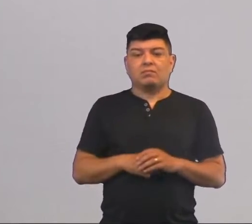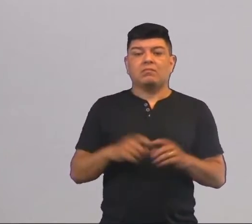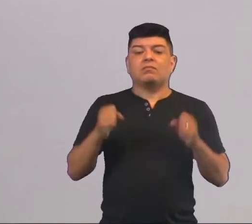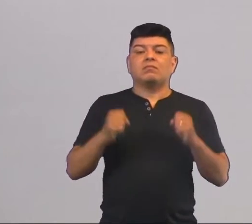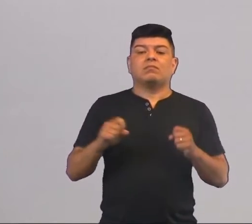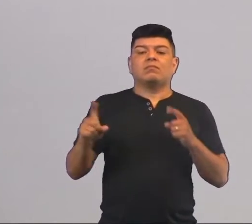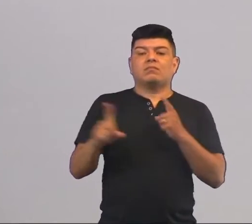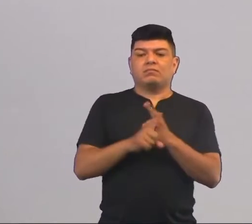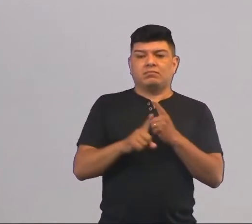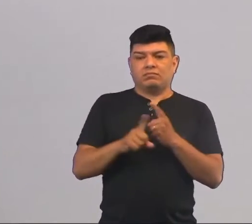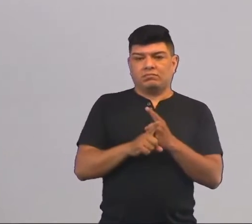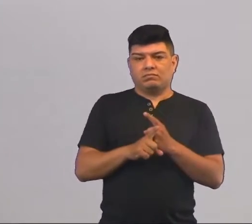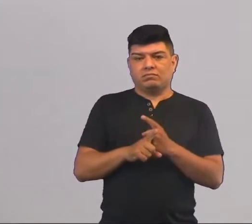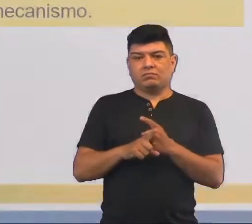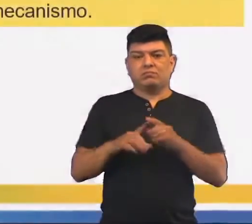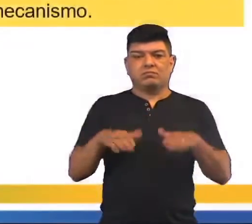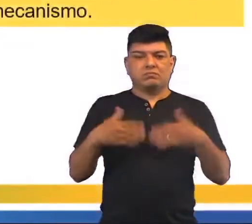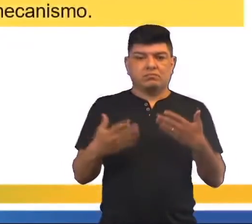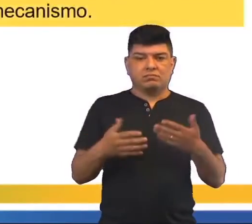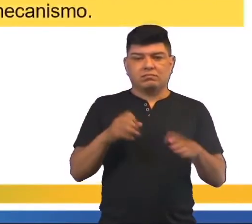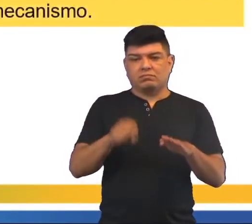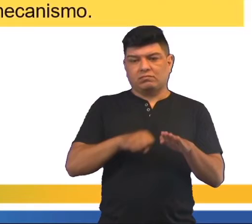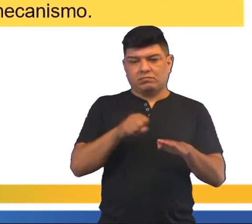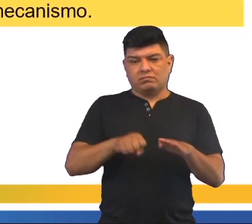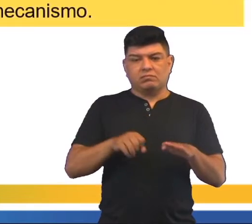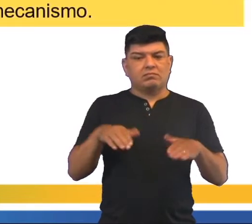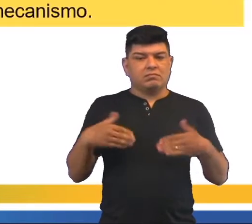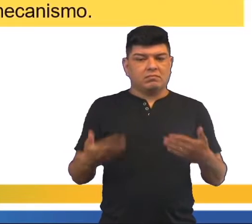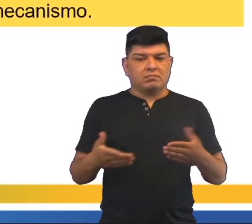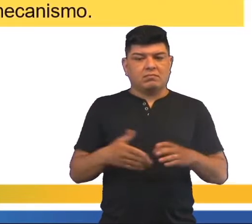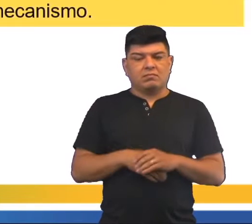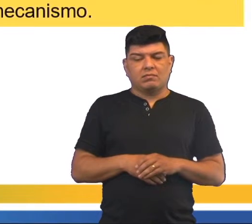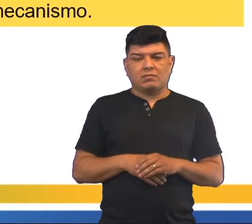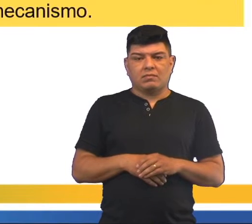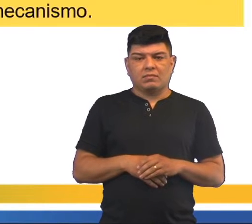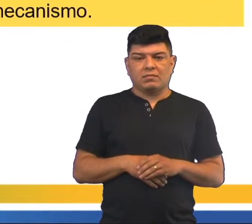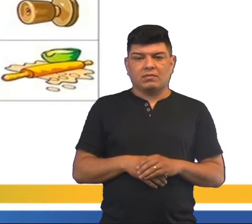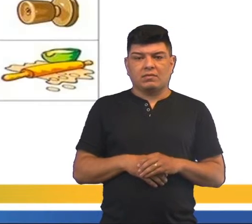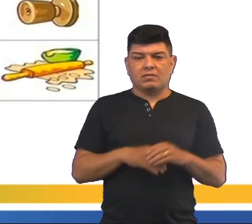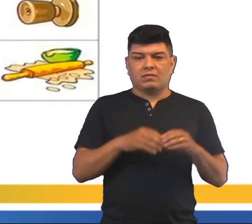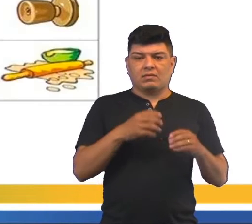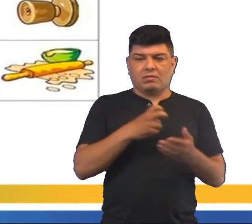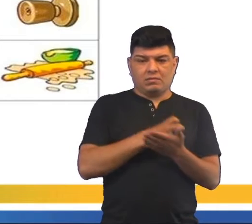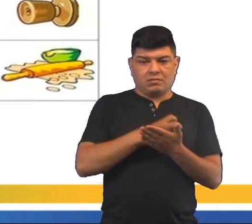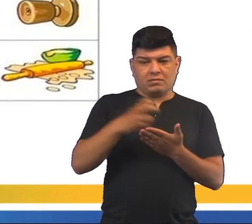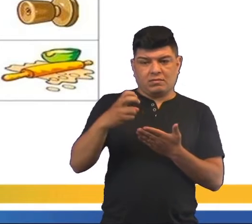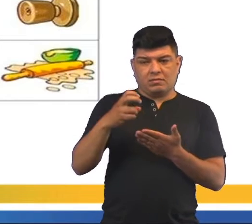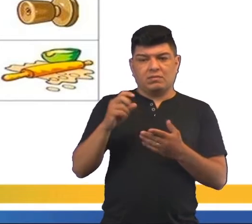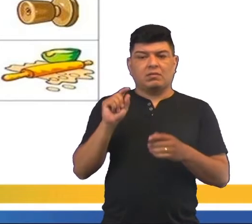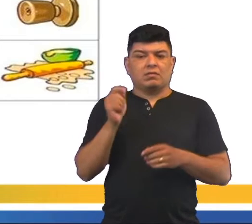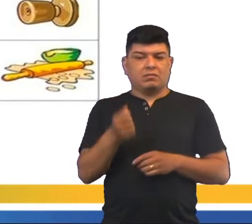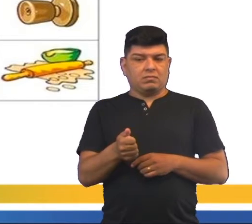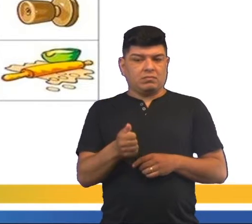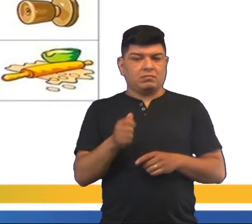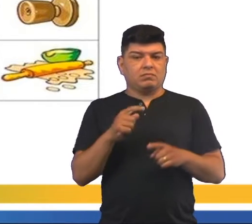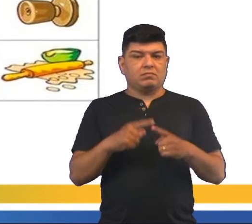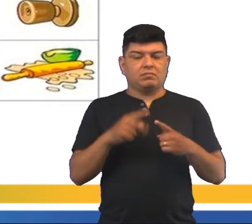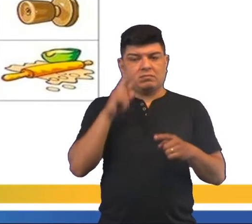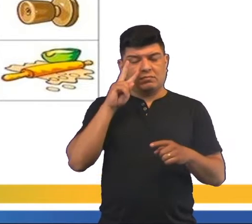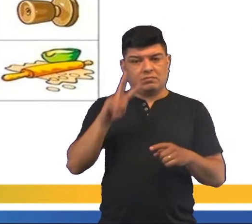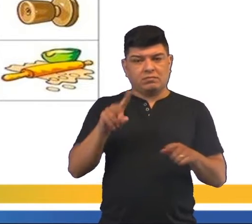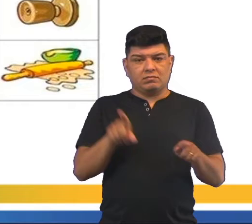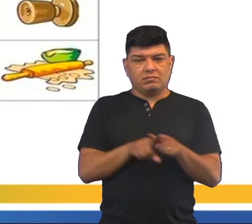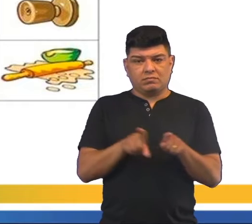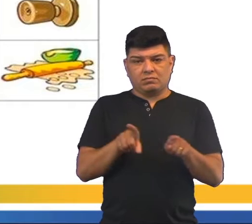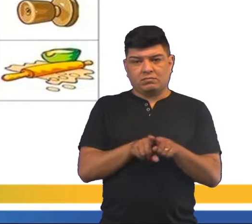que a gente pode encontrar e que tipo de máquina seria a essa tô saindo aí um pouquinho dessa definição a gente